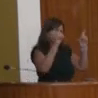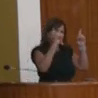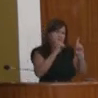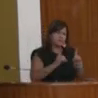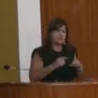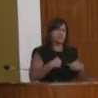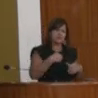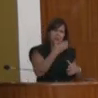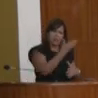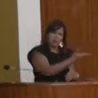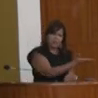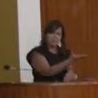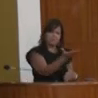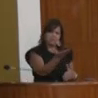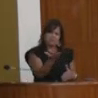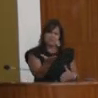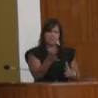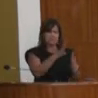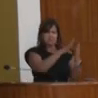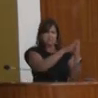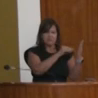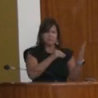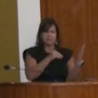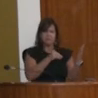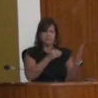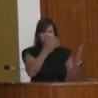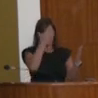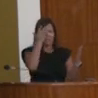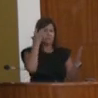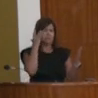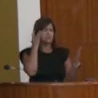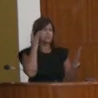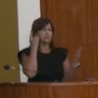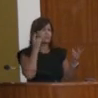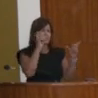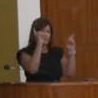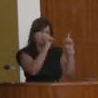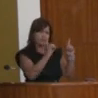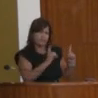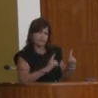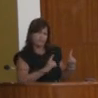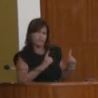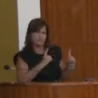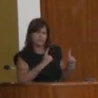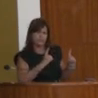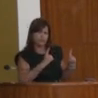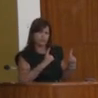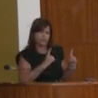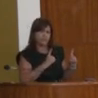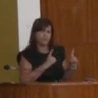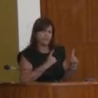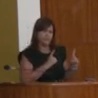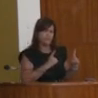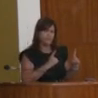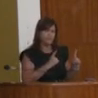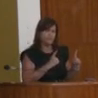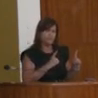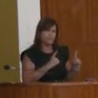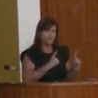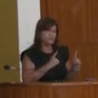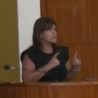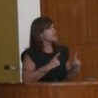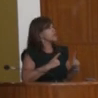falava assim, as pessoas que estavam lá, que eram com deficiência, elas eram, na verdade,